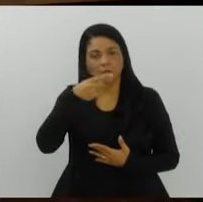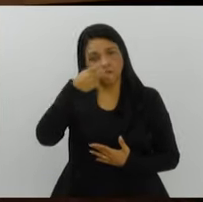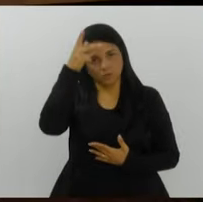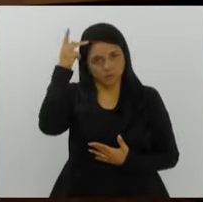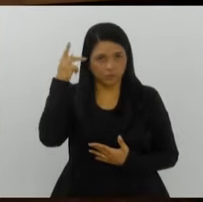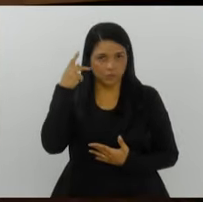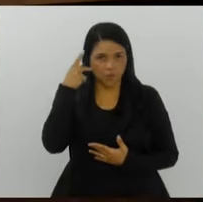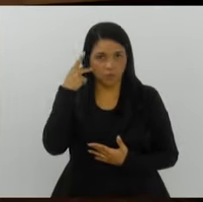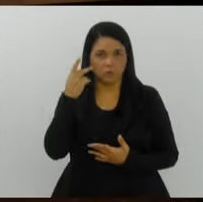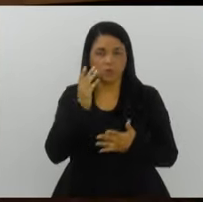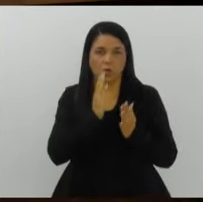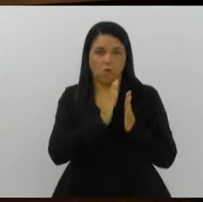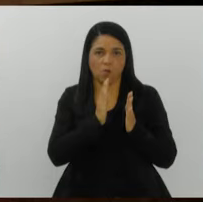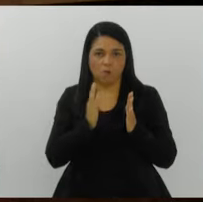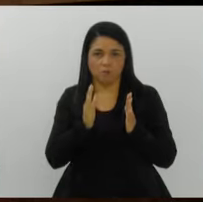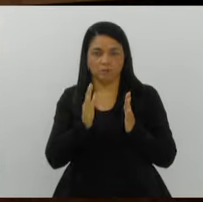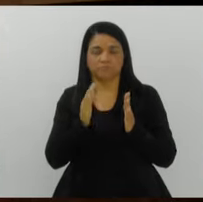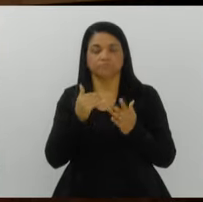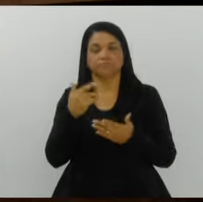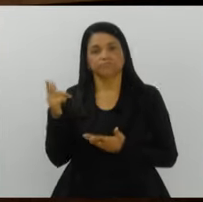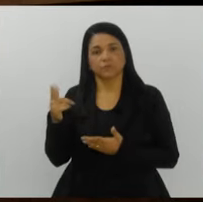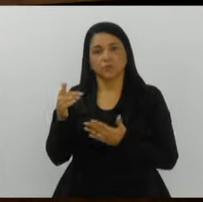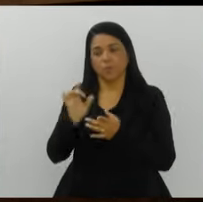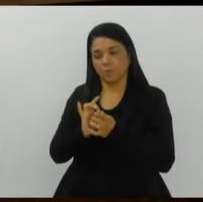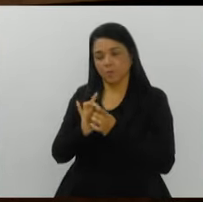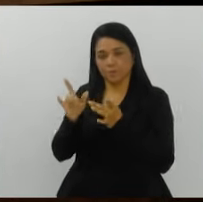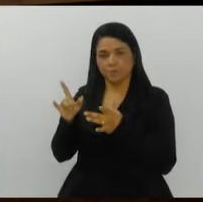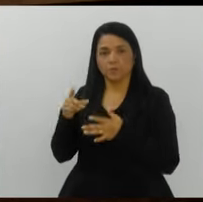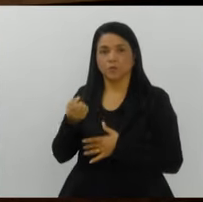com consentimento do doutor Serginho,